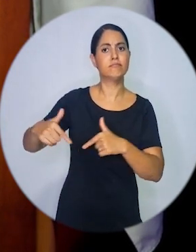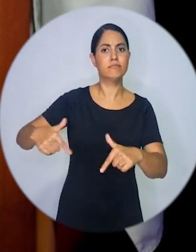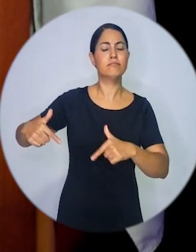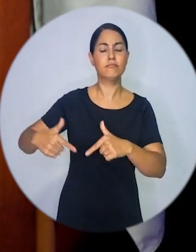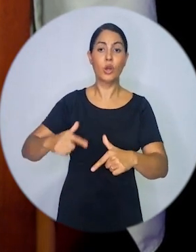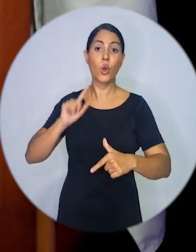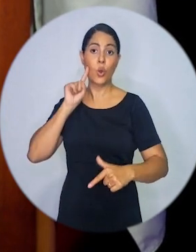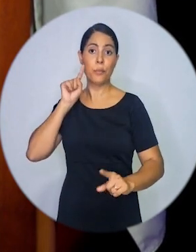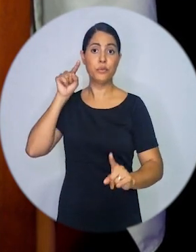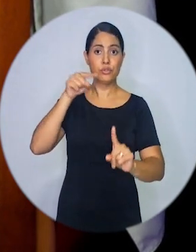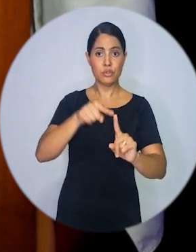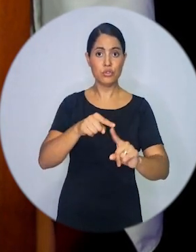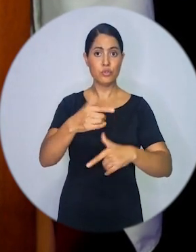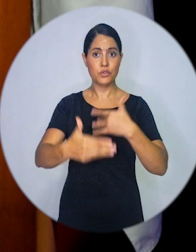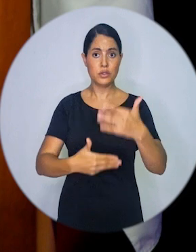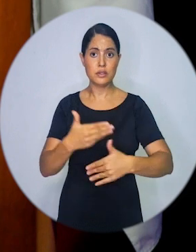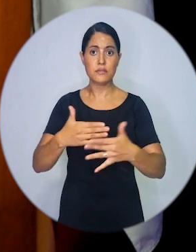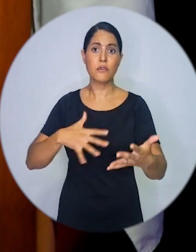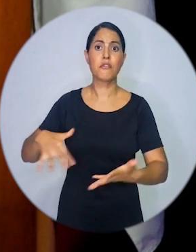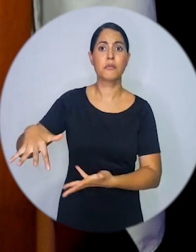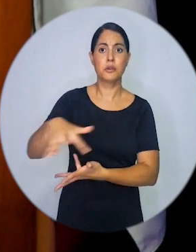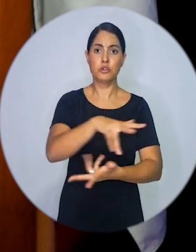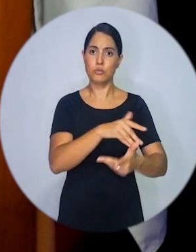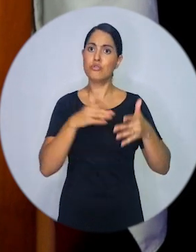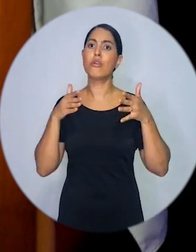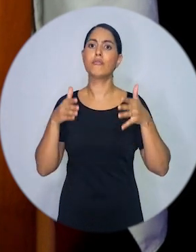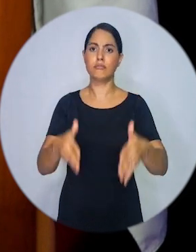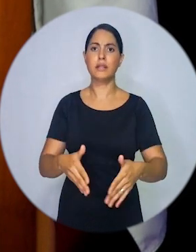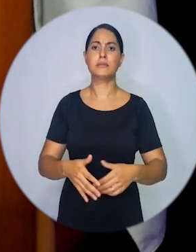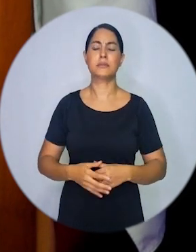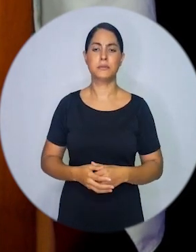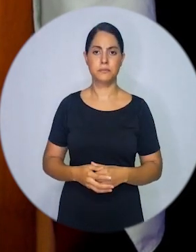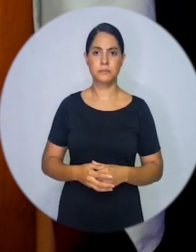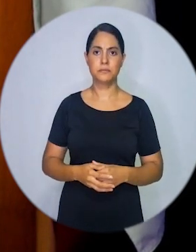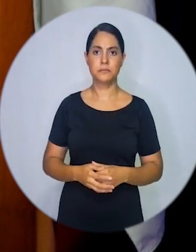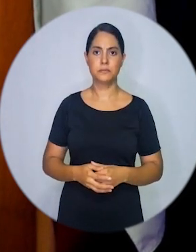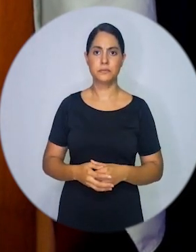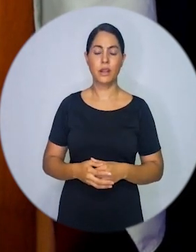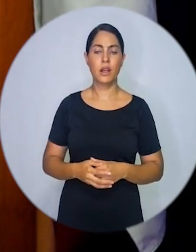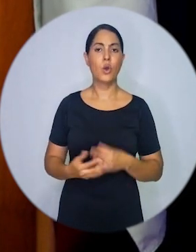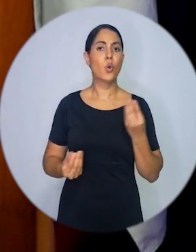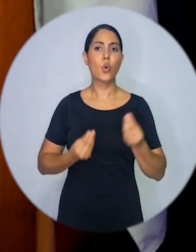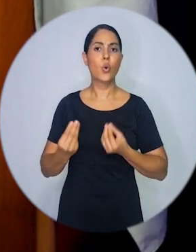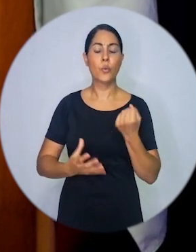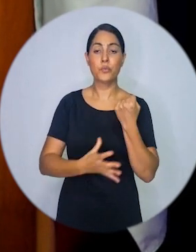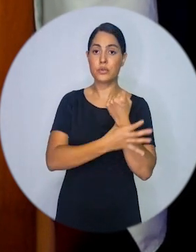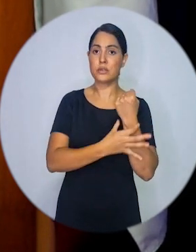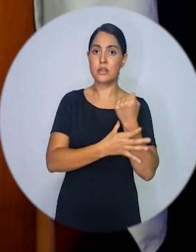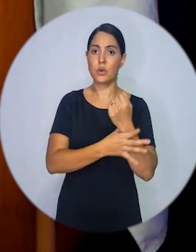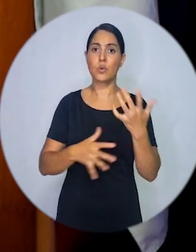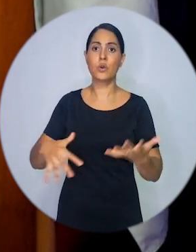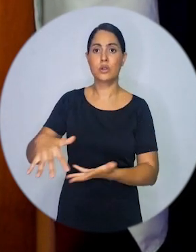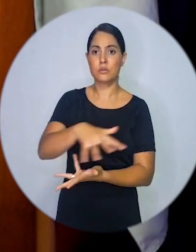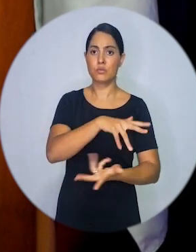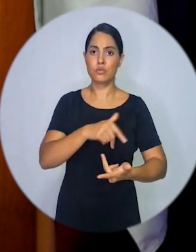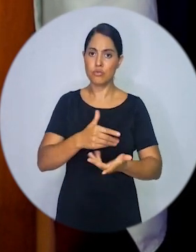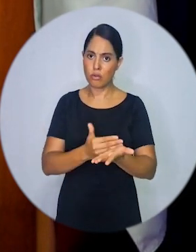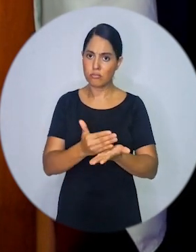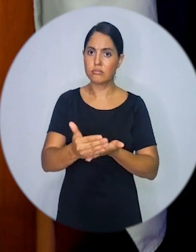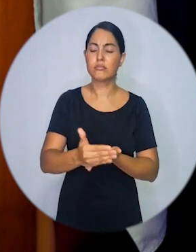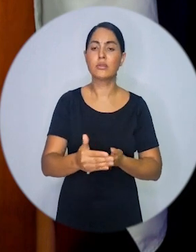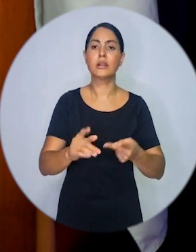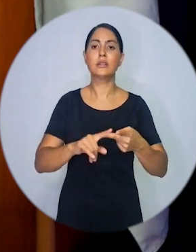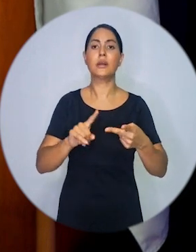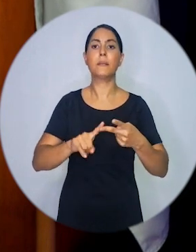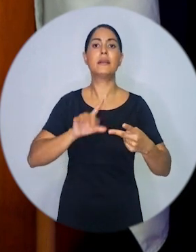para promover a implementação da Iniciativa de Desenvolvimento Global, da Iniciativa de Segurança Global e